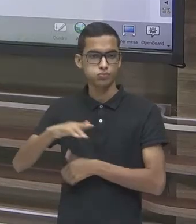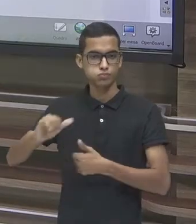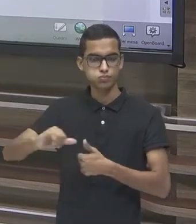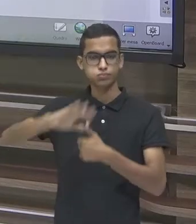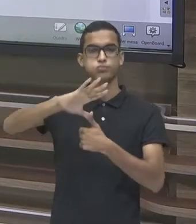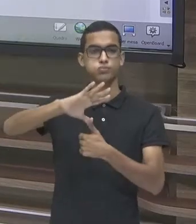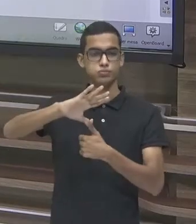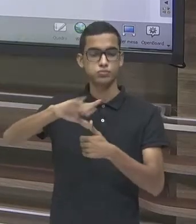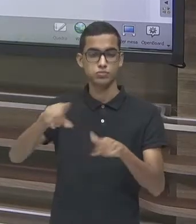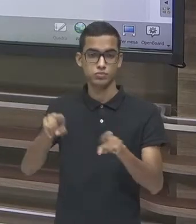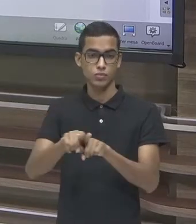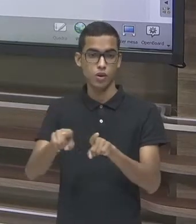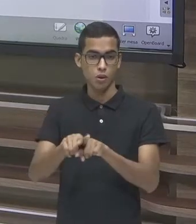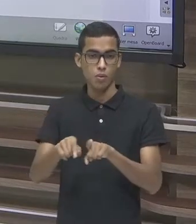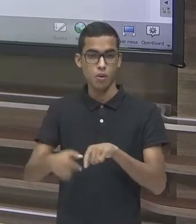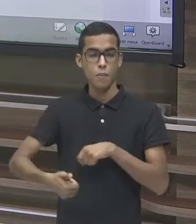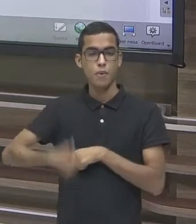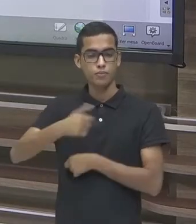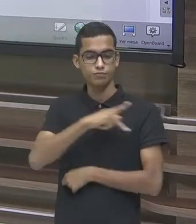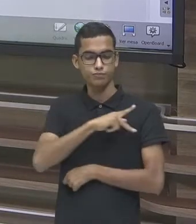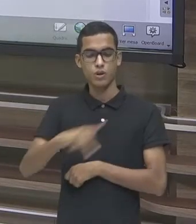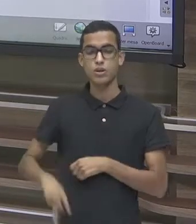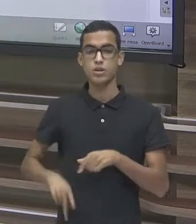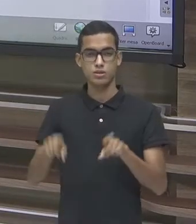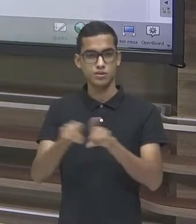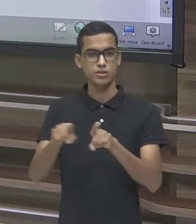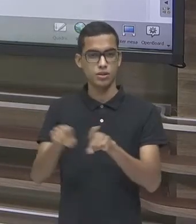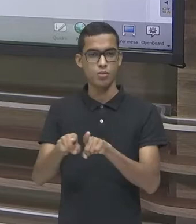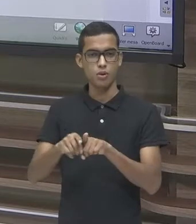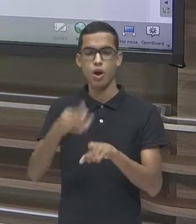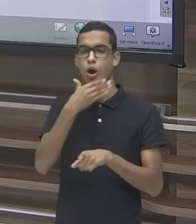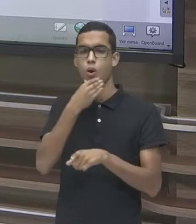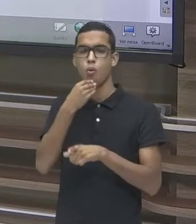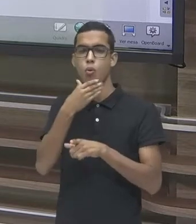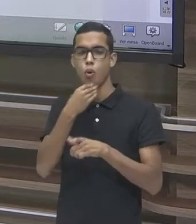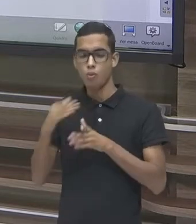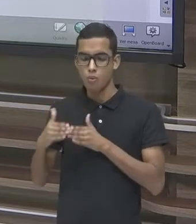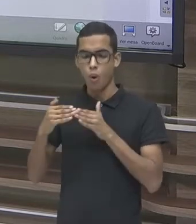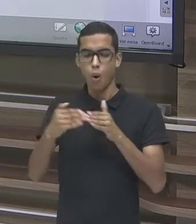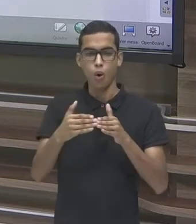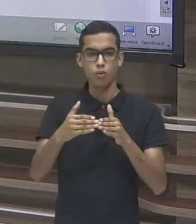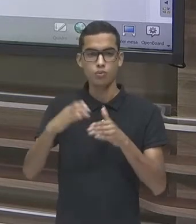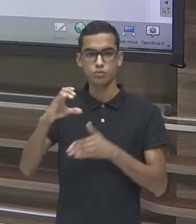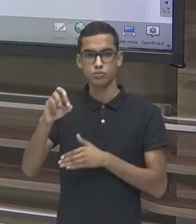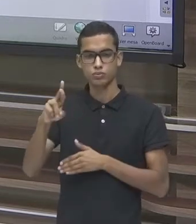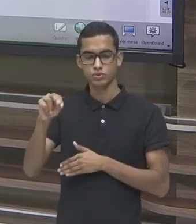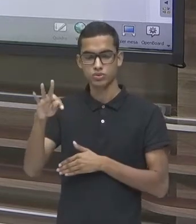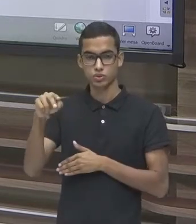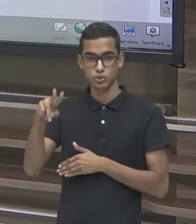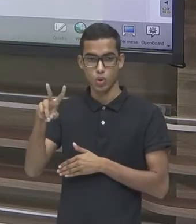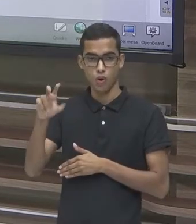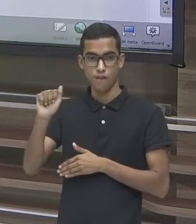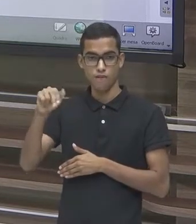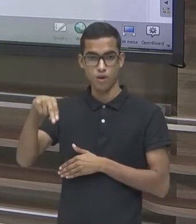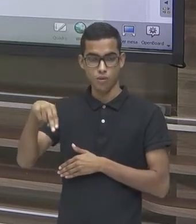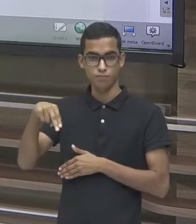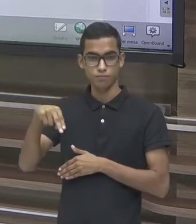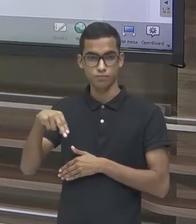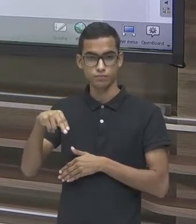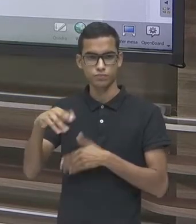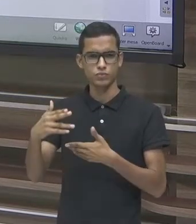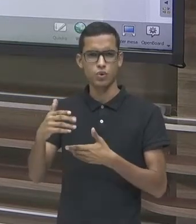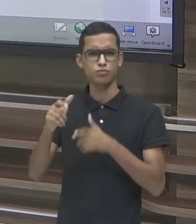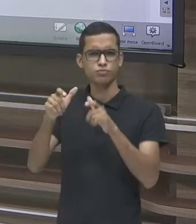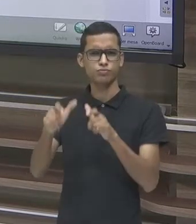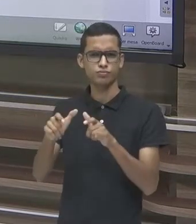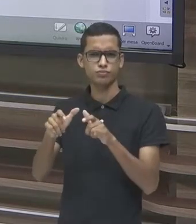presidente como também aí em comemoração ao navegador Cristóvão Colombo. E aí, o que quer dizer esse Distrito de